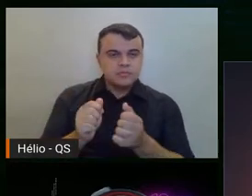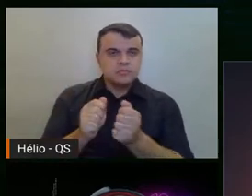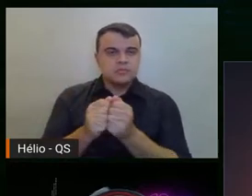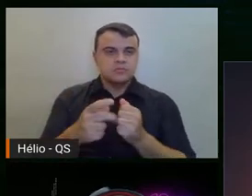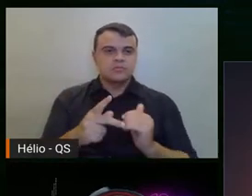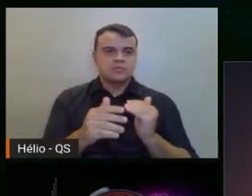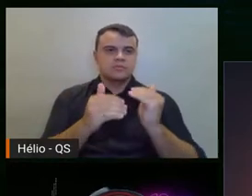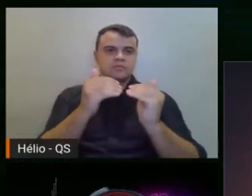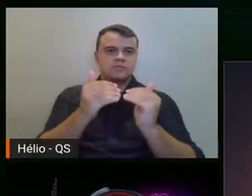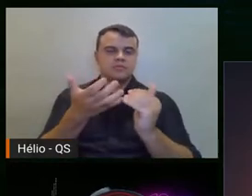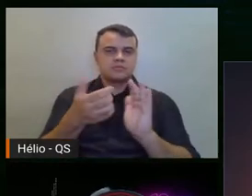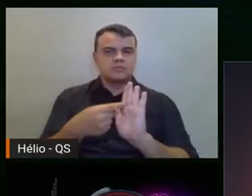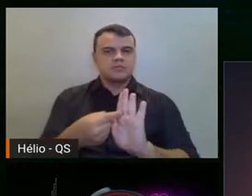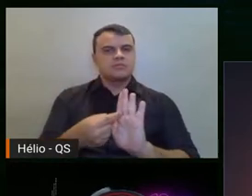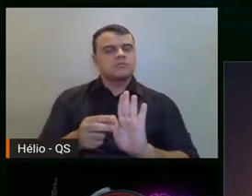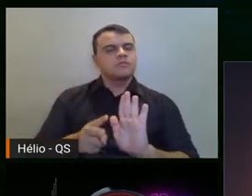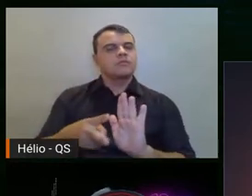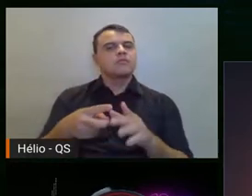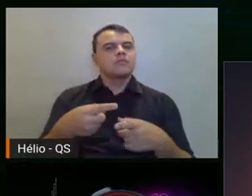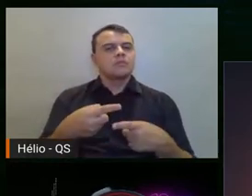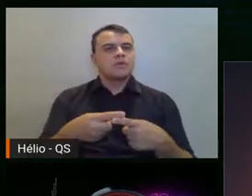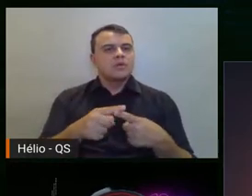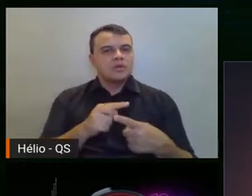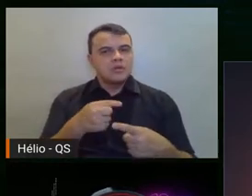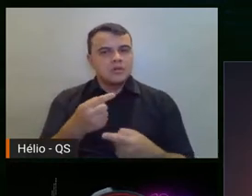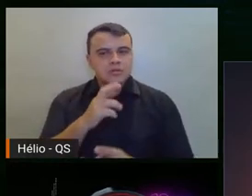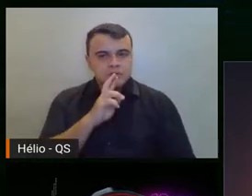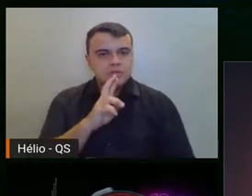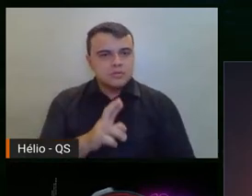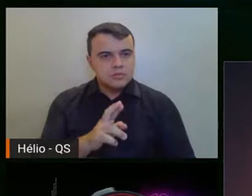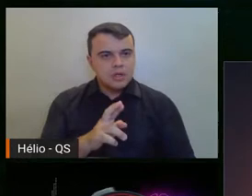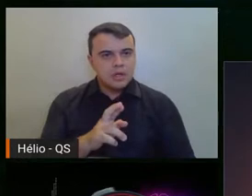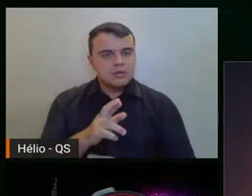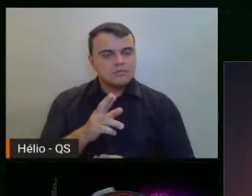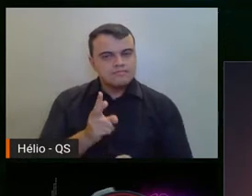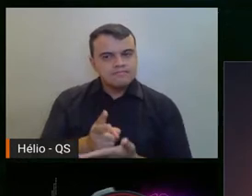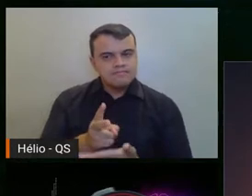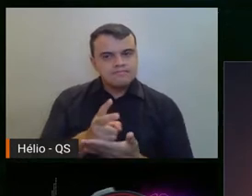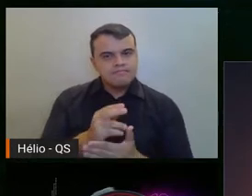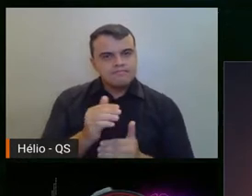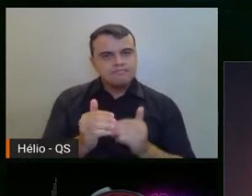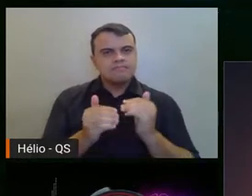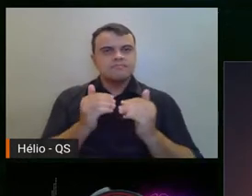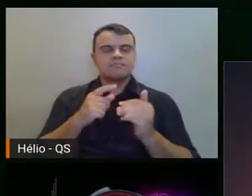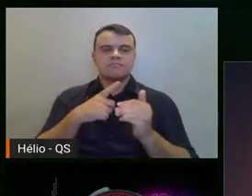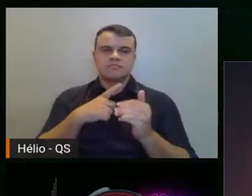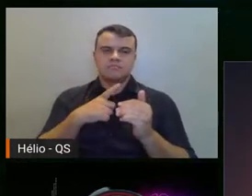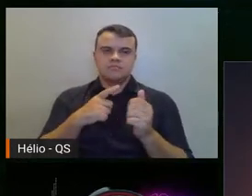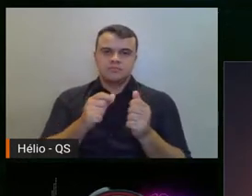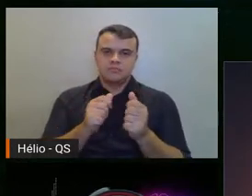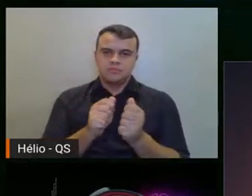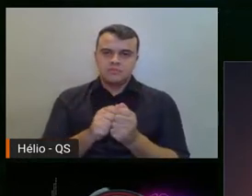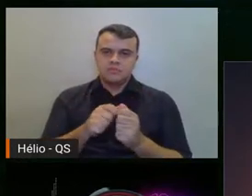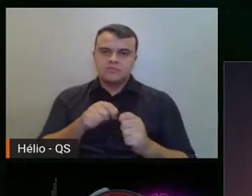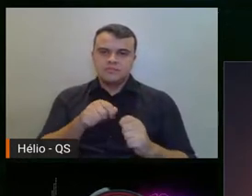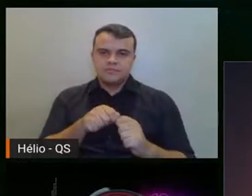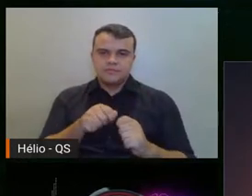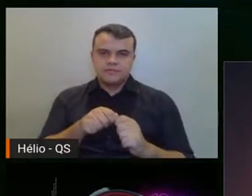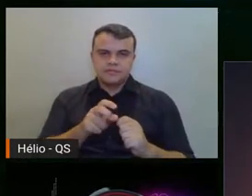evolução e a gente mostra a evolução como com os nossos resultados então o tempo inteiro se você tá ali plantando